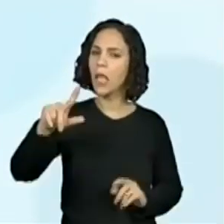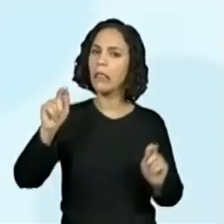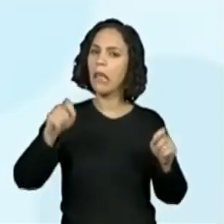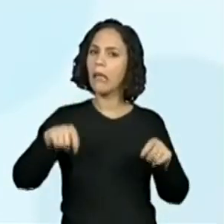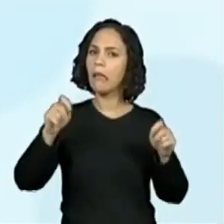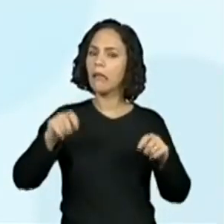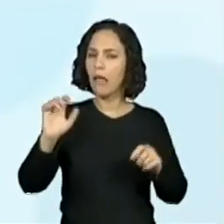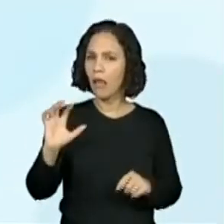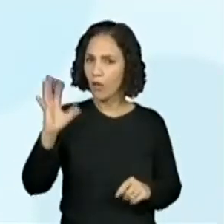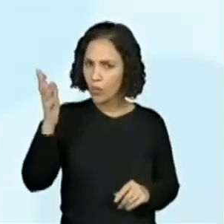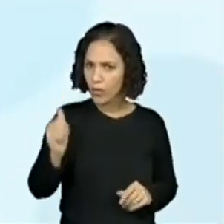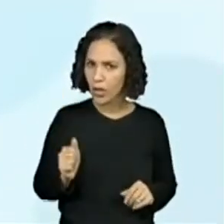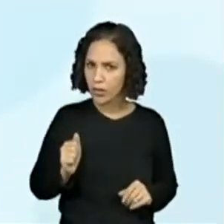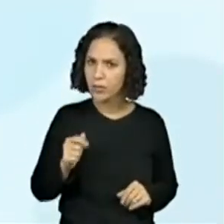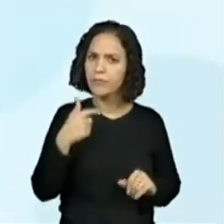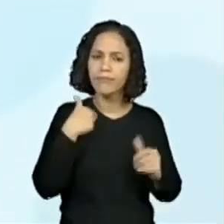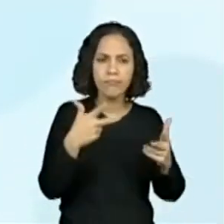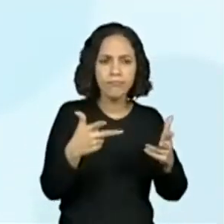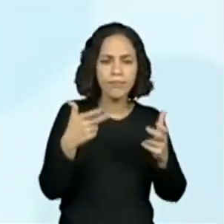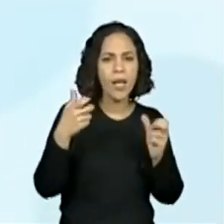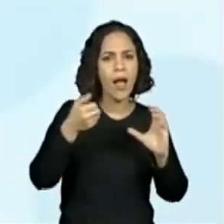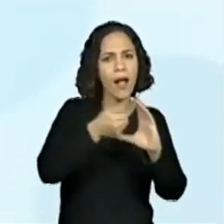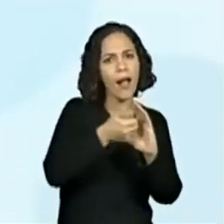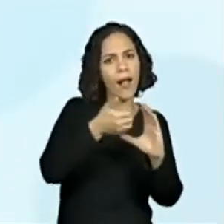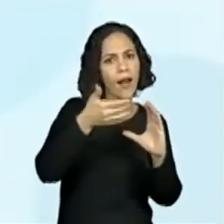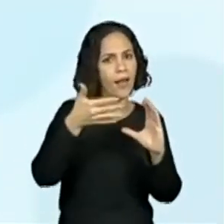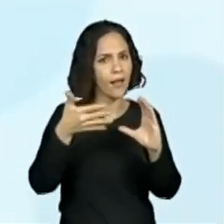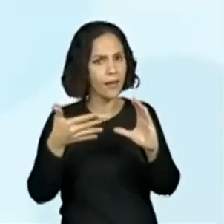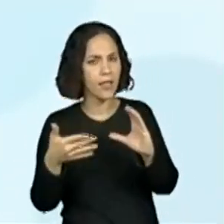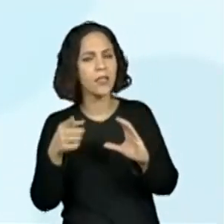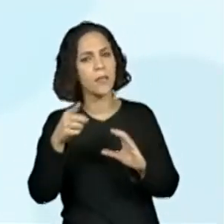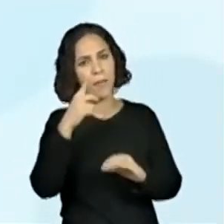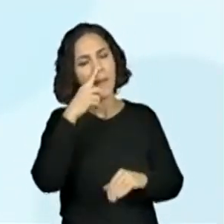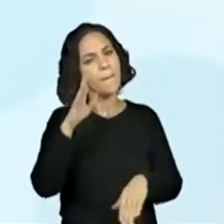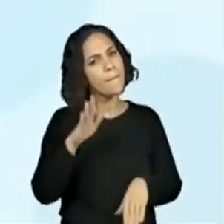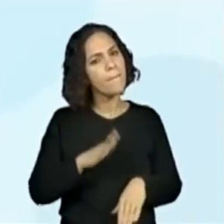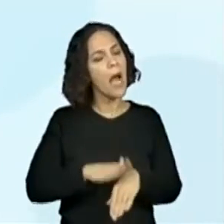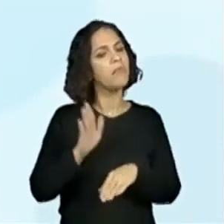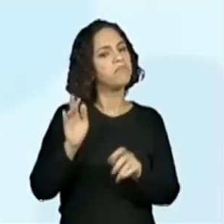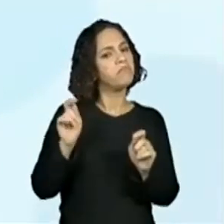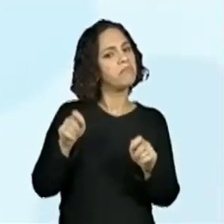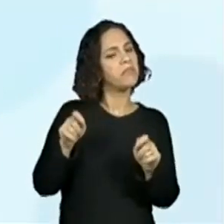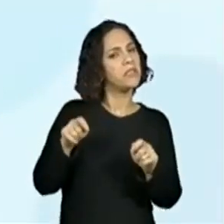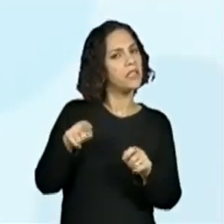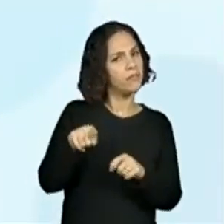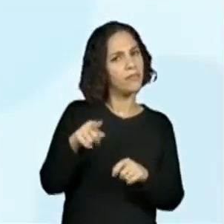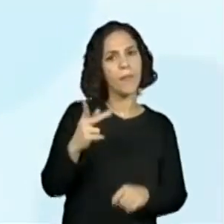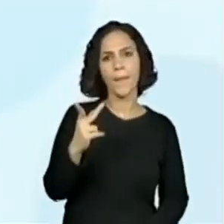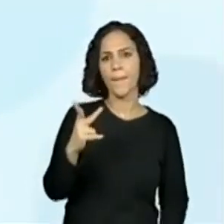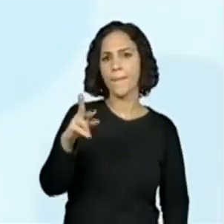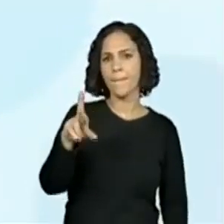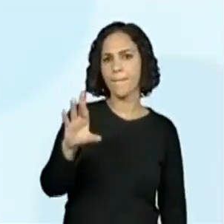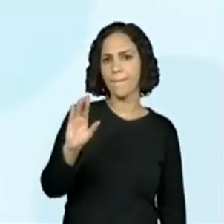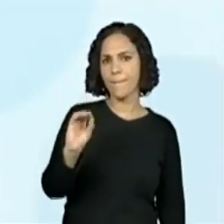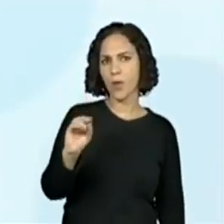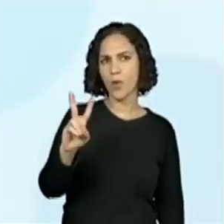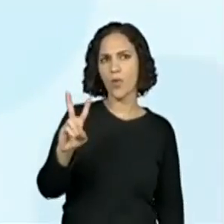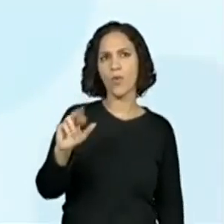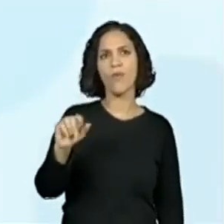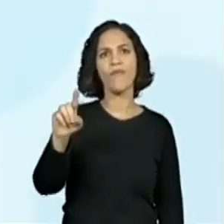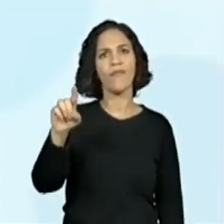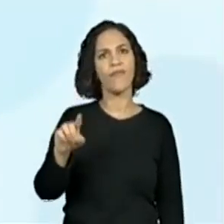ocorrência reconhecendo características de resultados mais prováveis sem utilizar frações